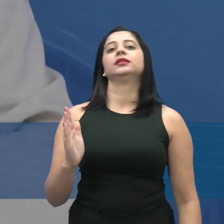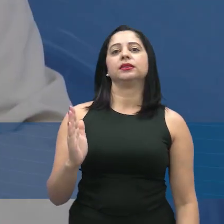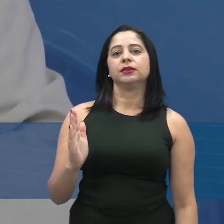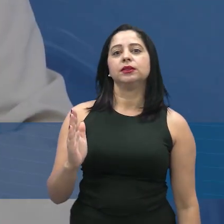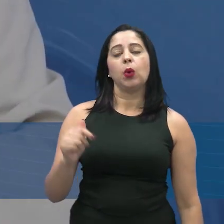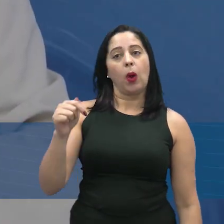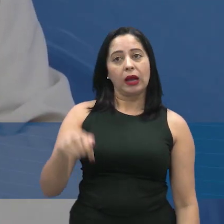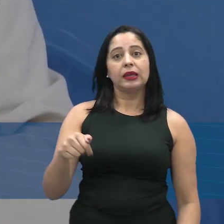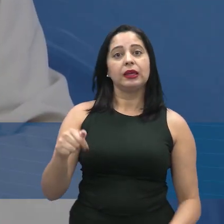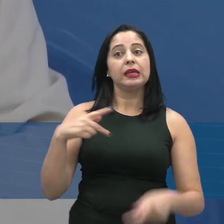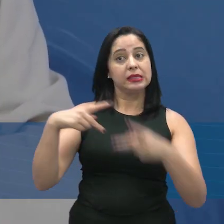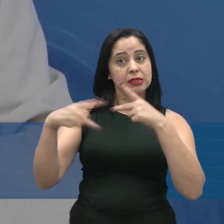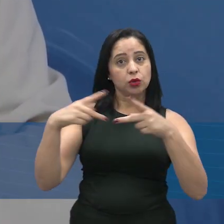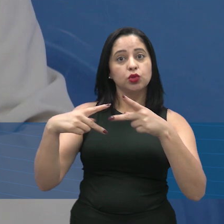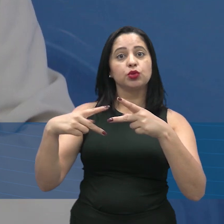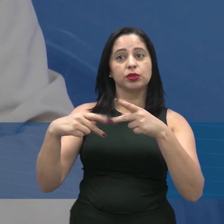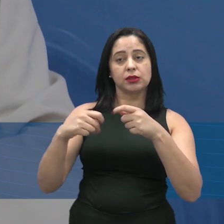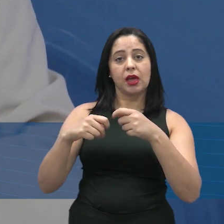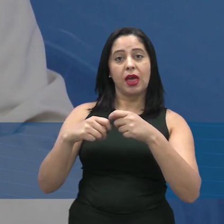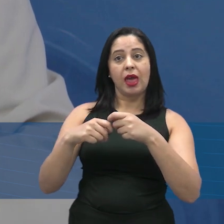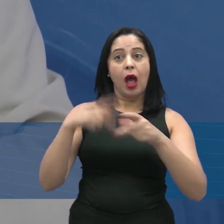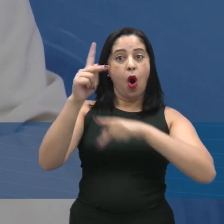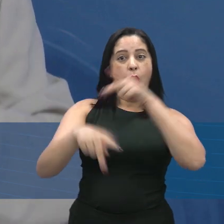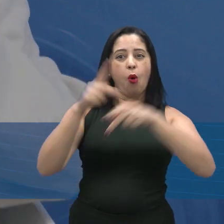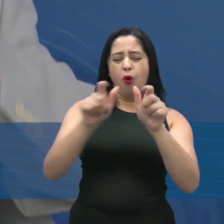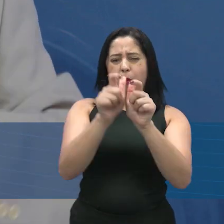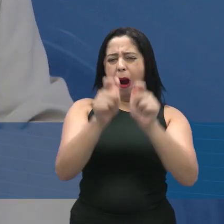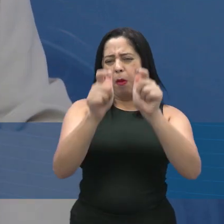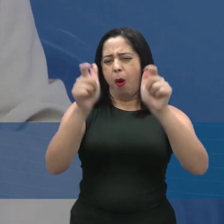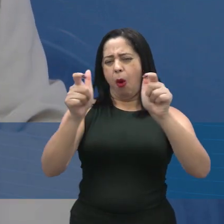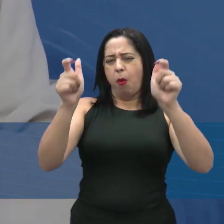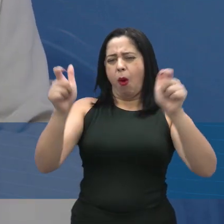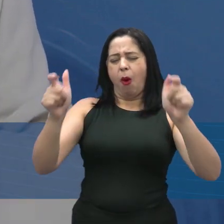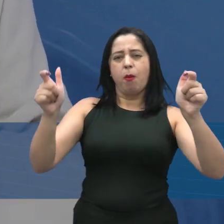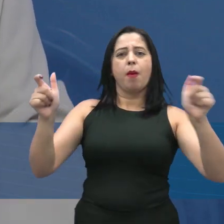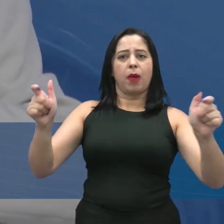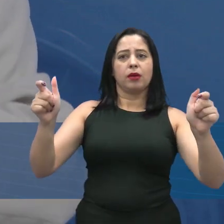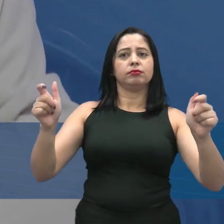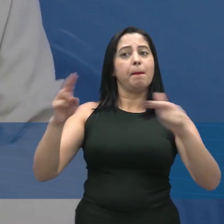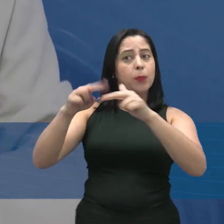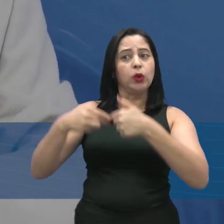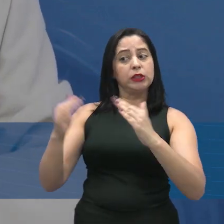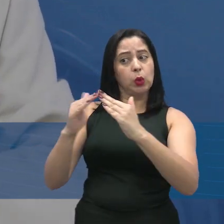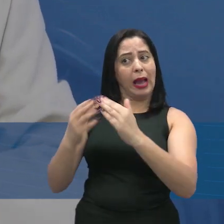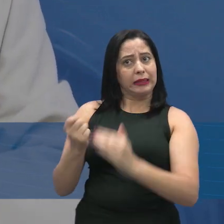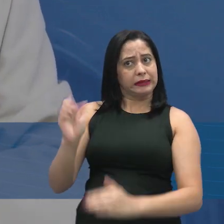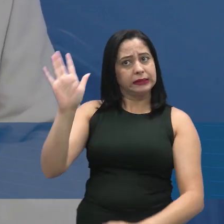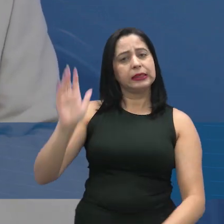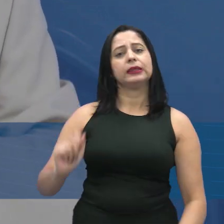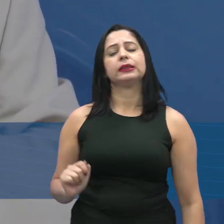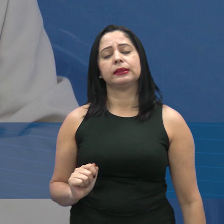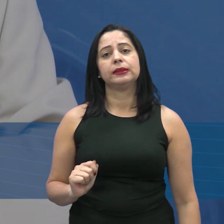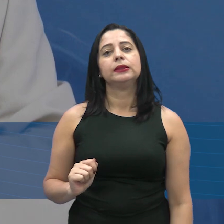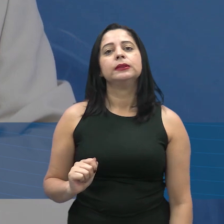crescimento populacional é maior do que a oferta das habitações em todos os estratos, né?